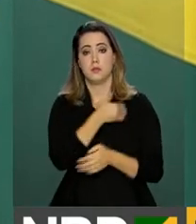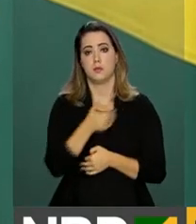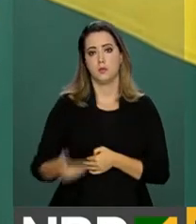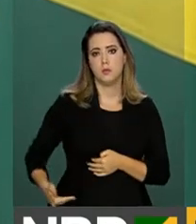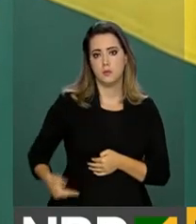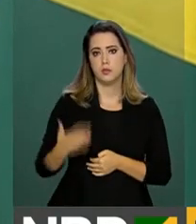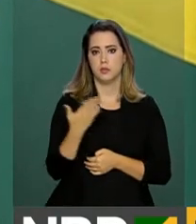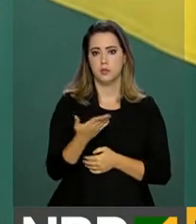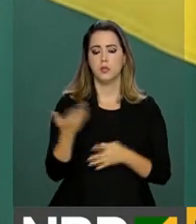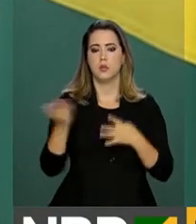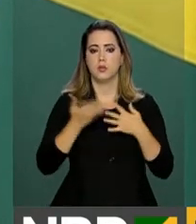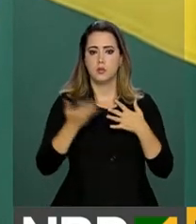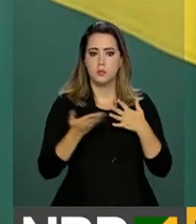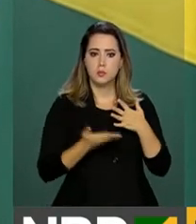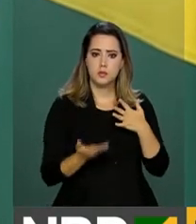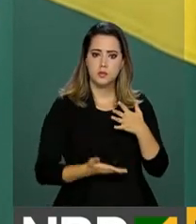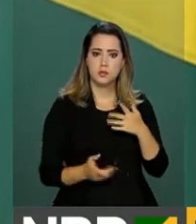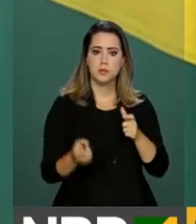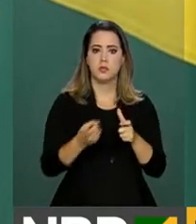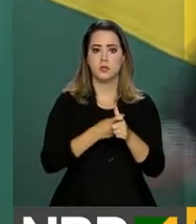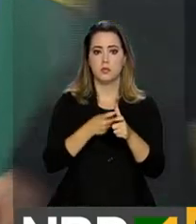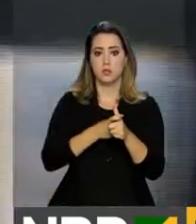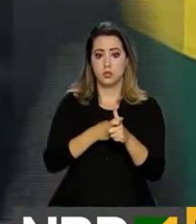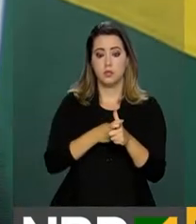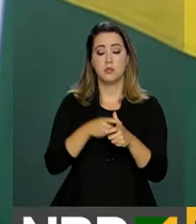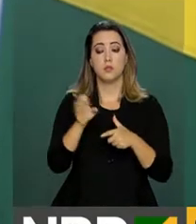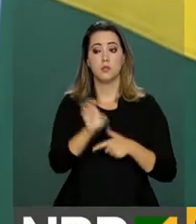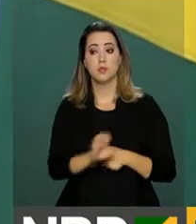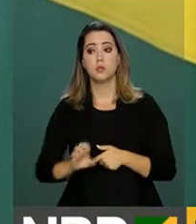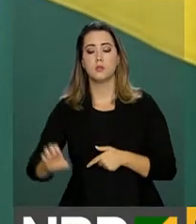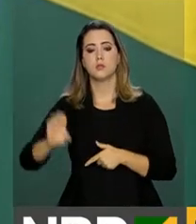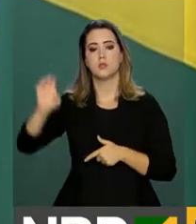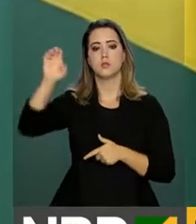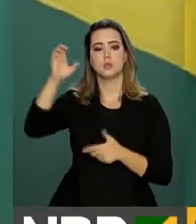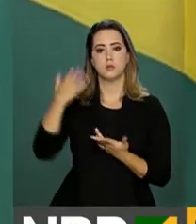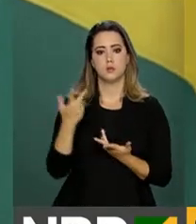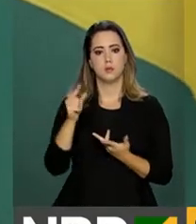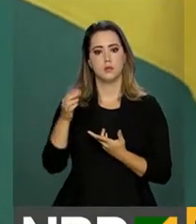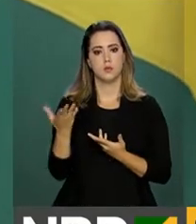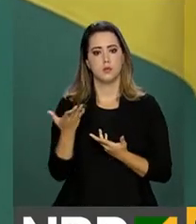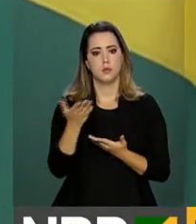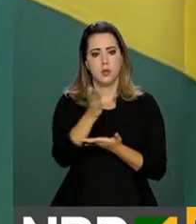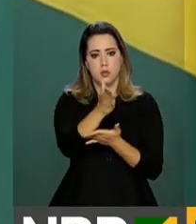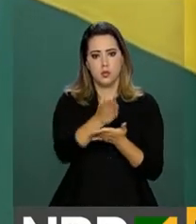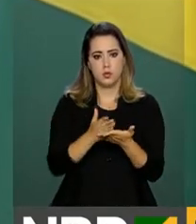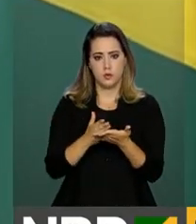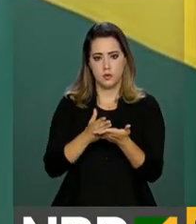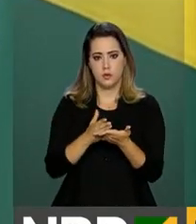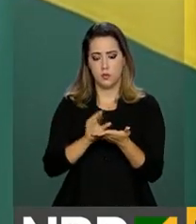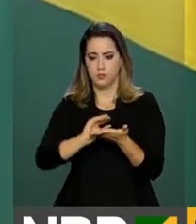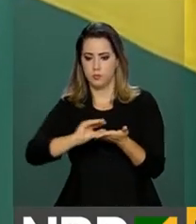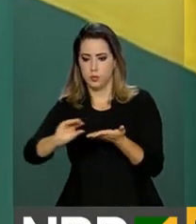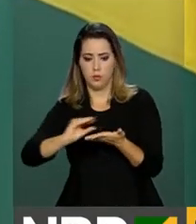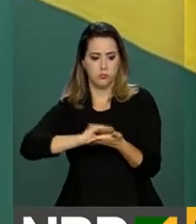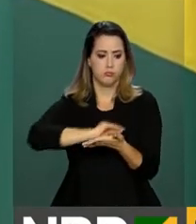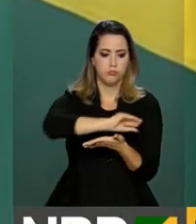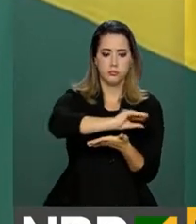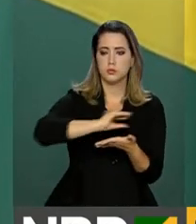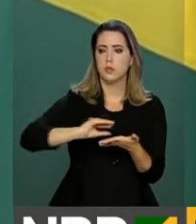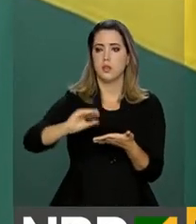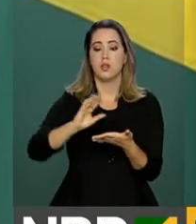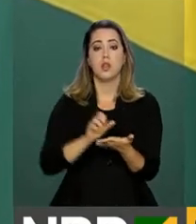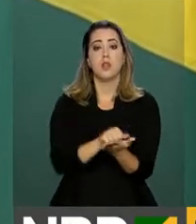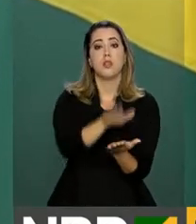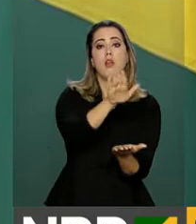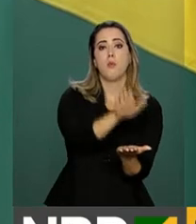das dívidas dos estados à convenhamos a repartição da multa da repatriação